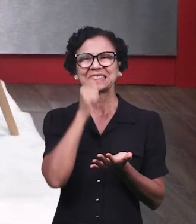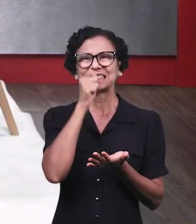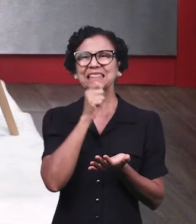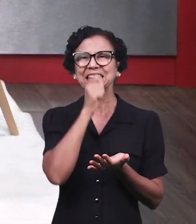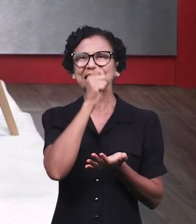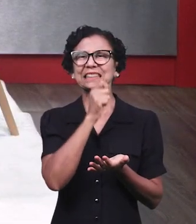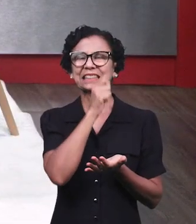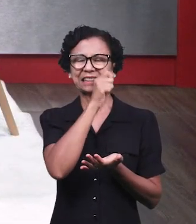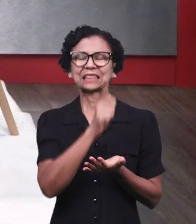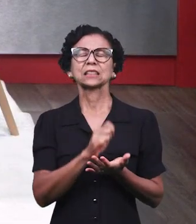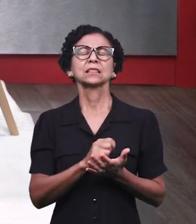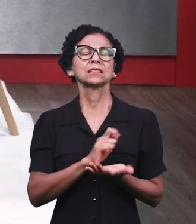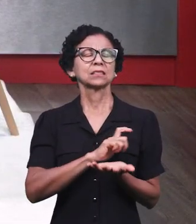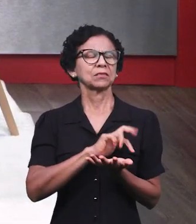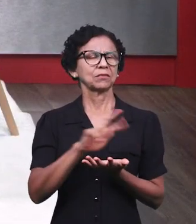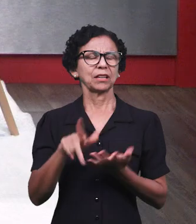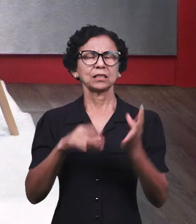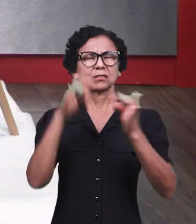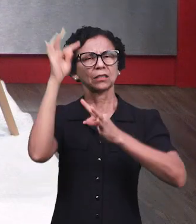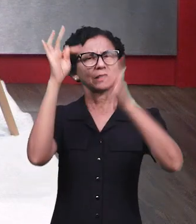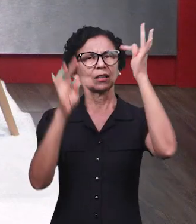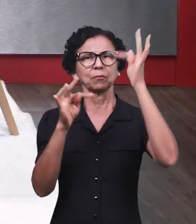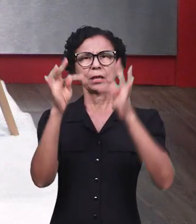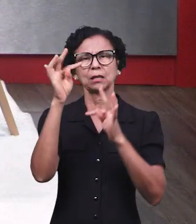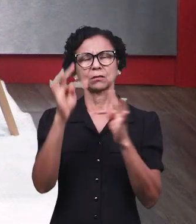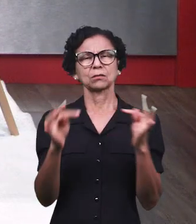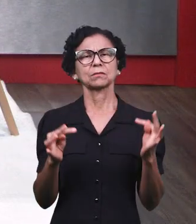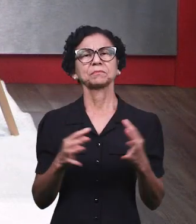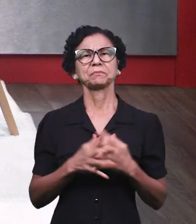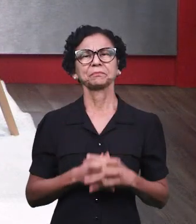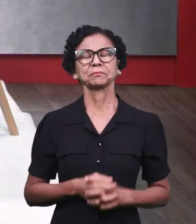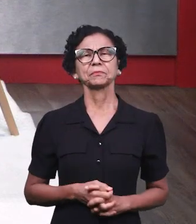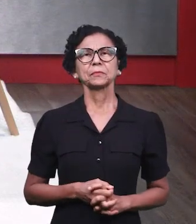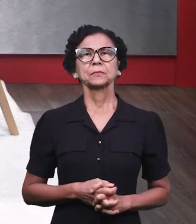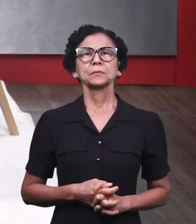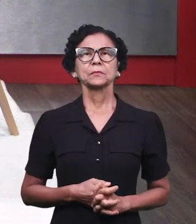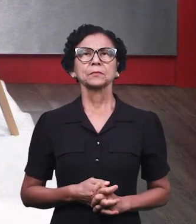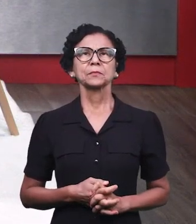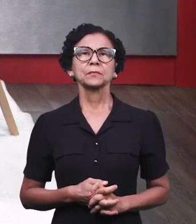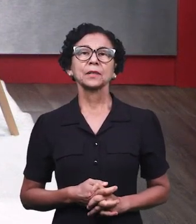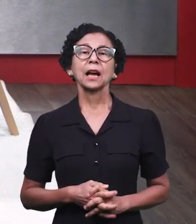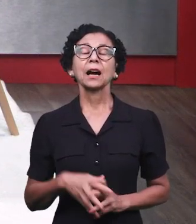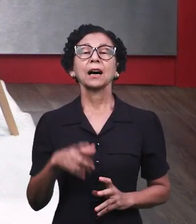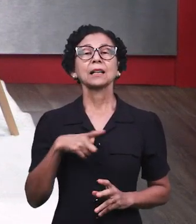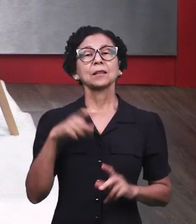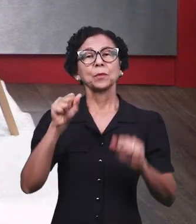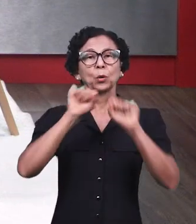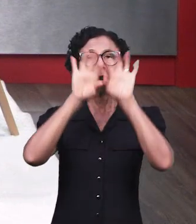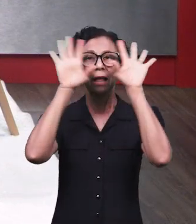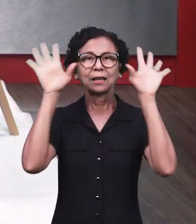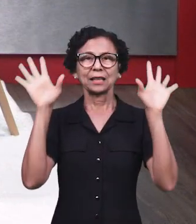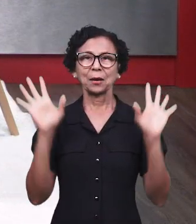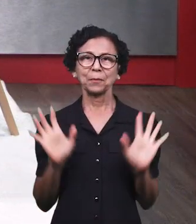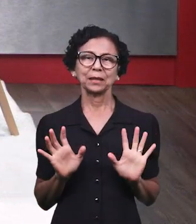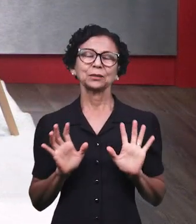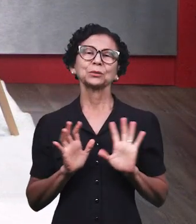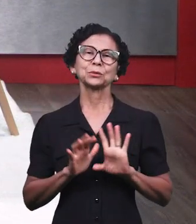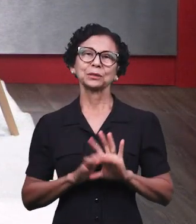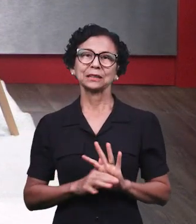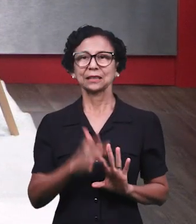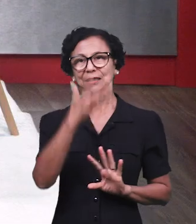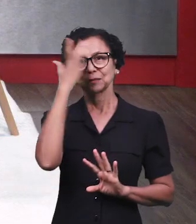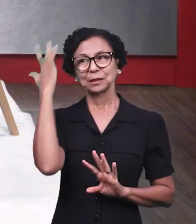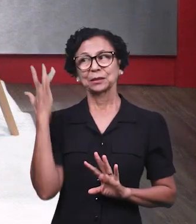próteses também. Então são vários tratamentos, Temos o clareamento, que é o famoso, que